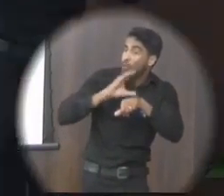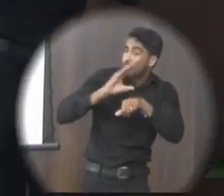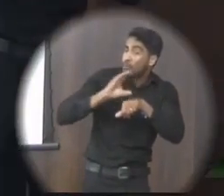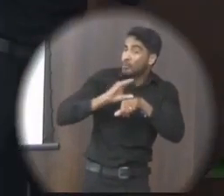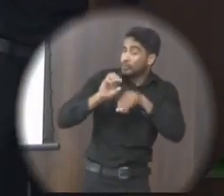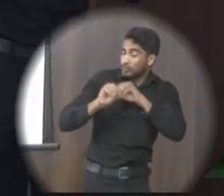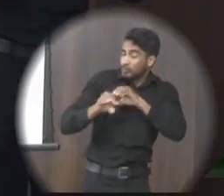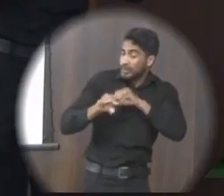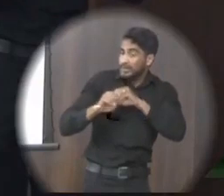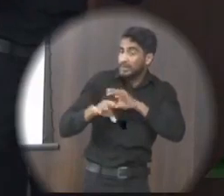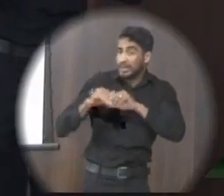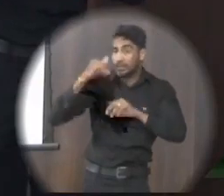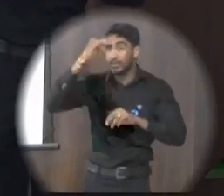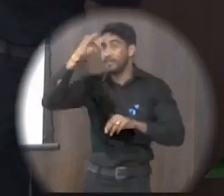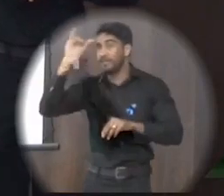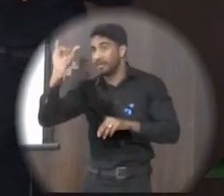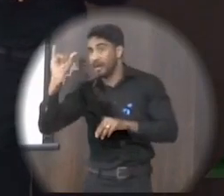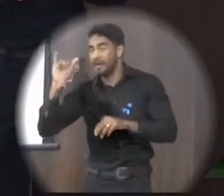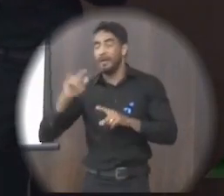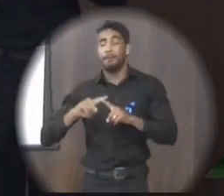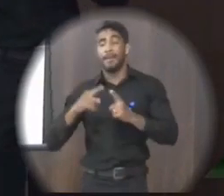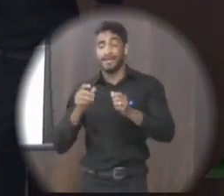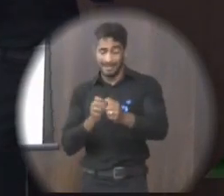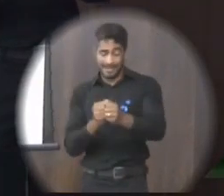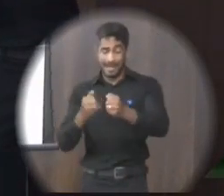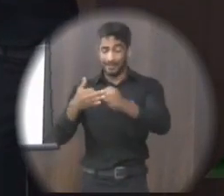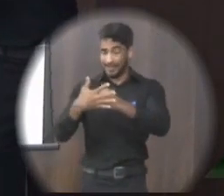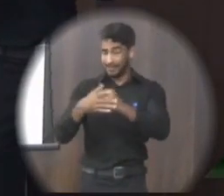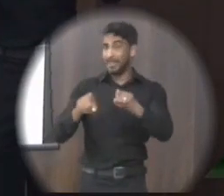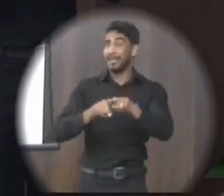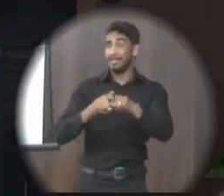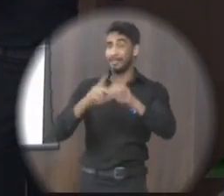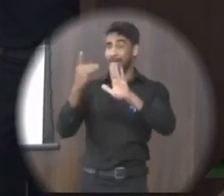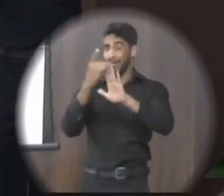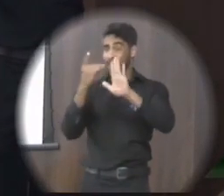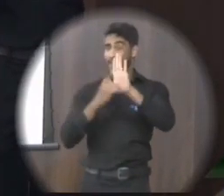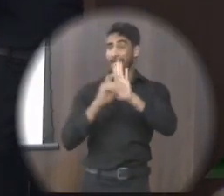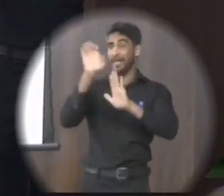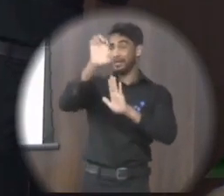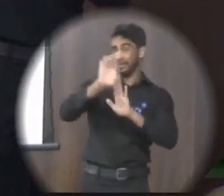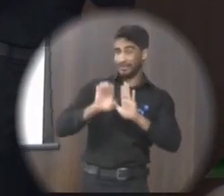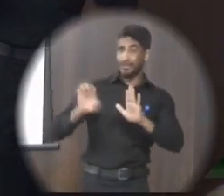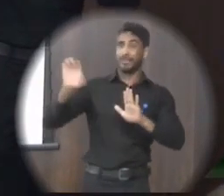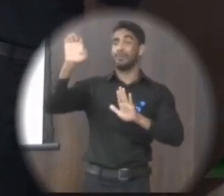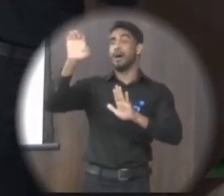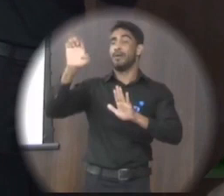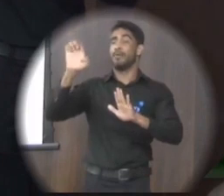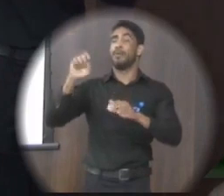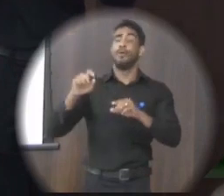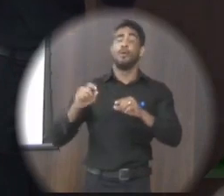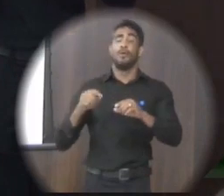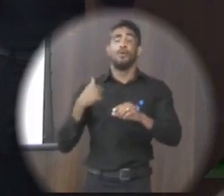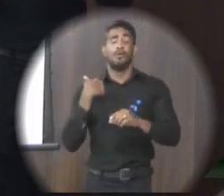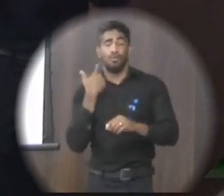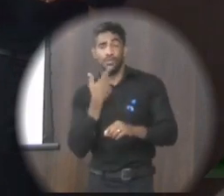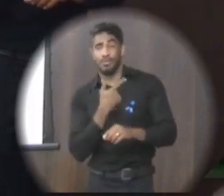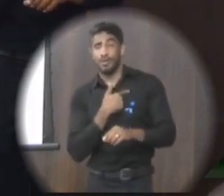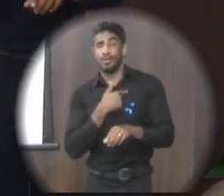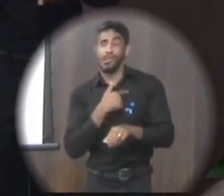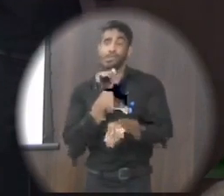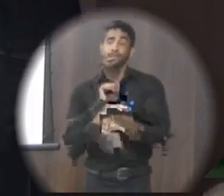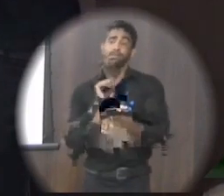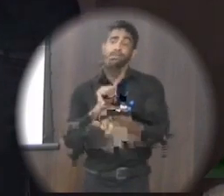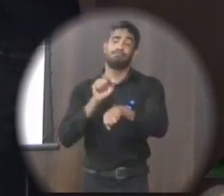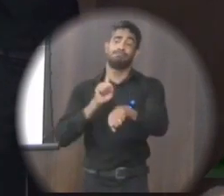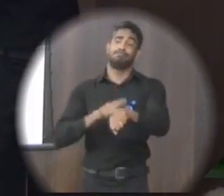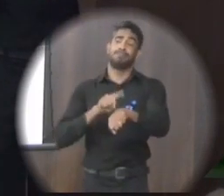instituição. Contudo, como veio a pandemia e o decreto estadual de estado de calamidade, nós fomos